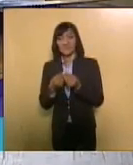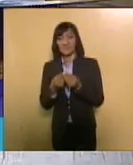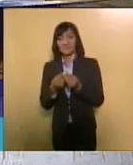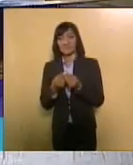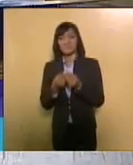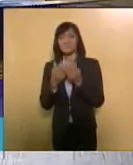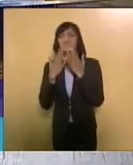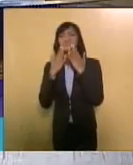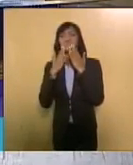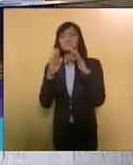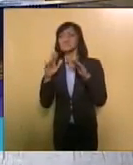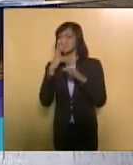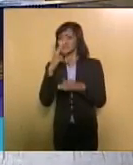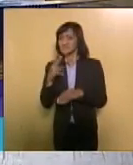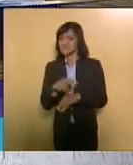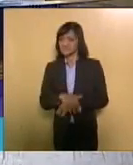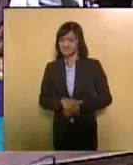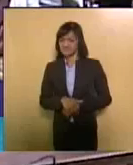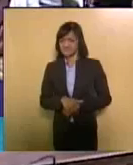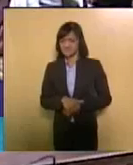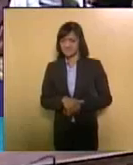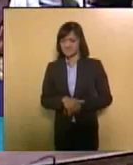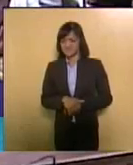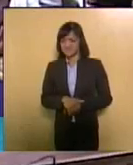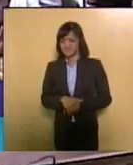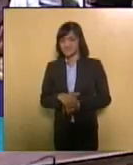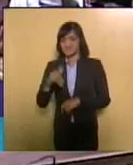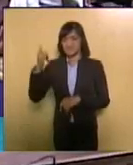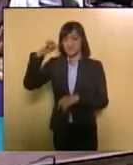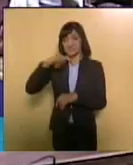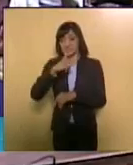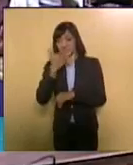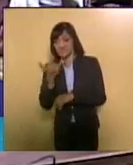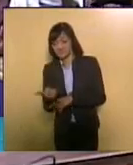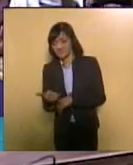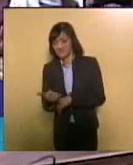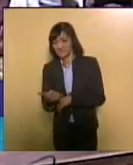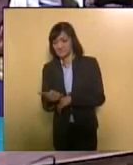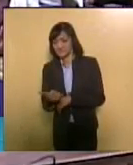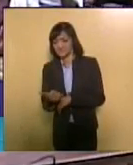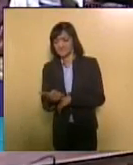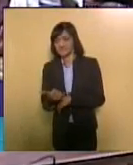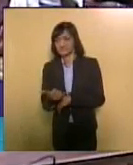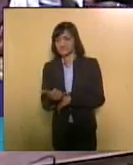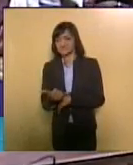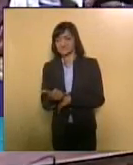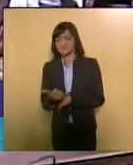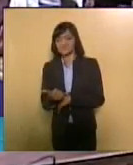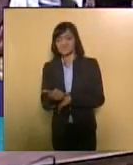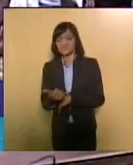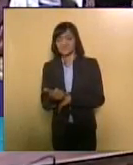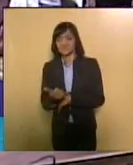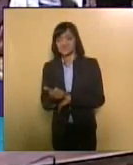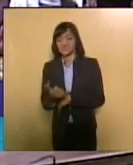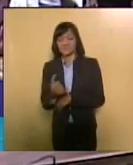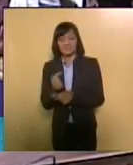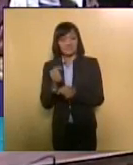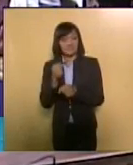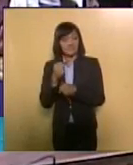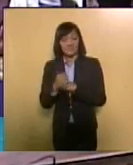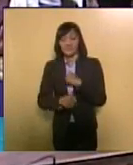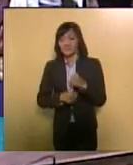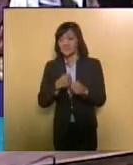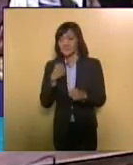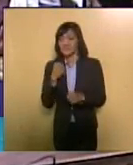essa tragédia se um avião cai a gente vai passar o resto do ano e dos